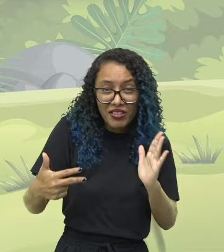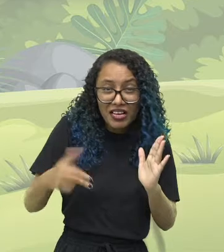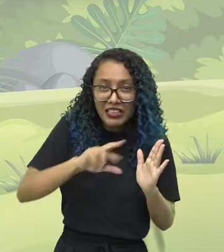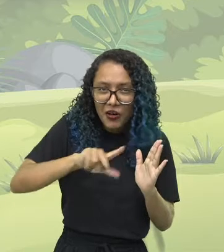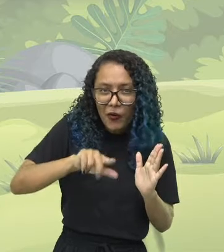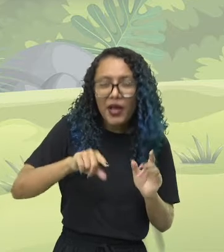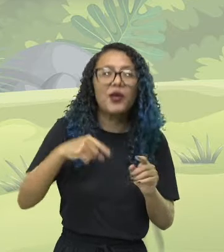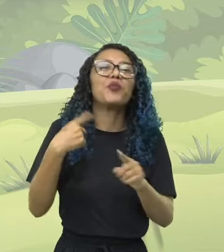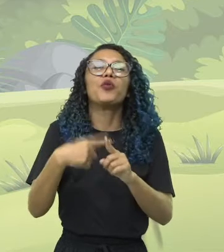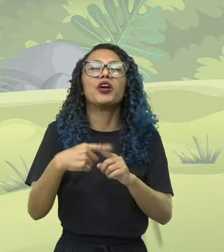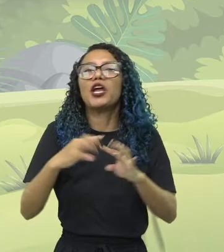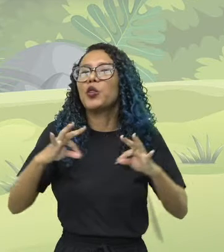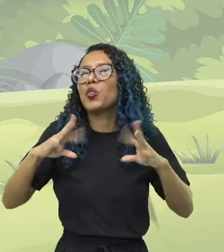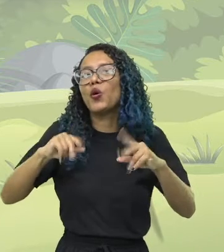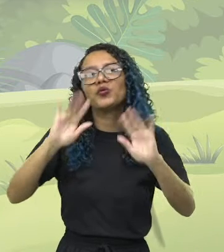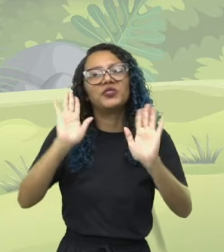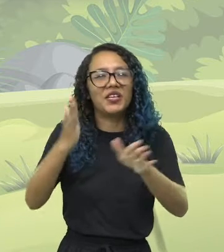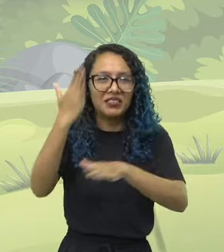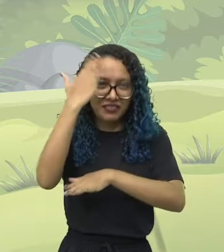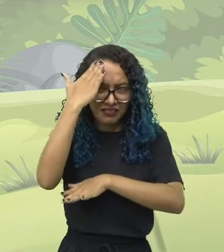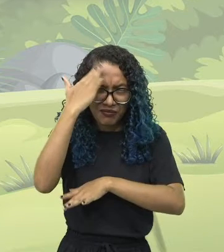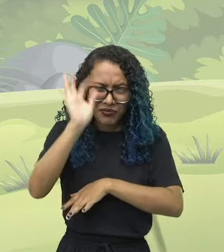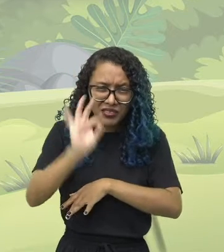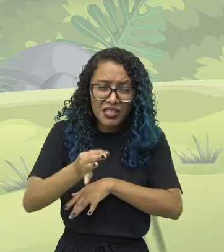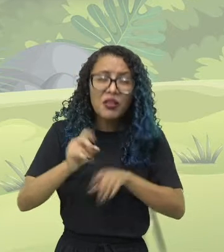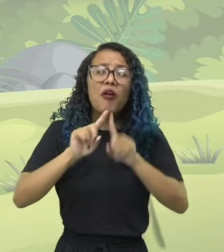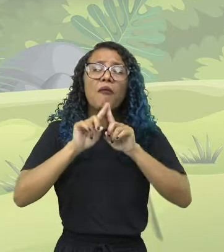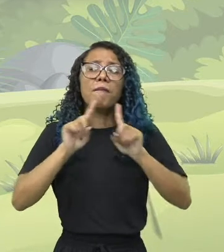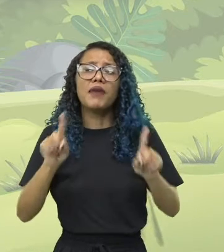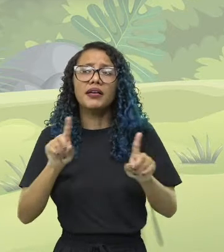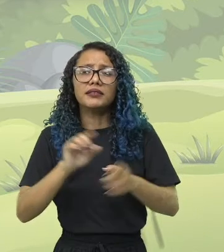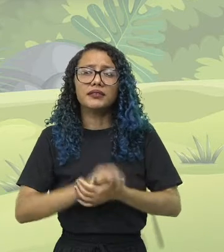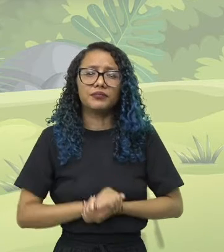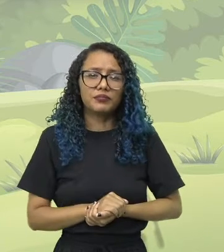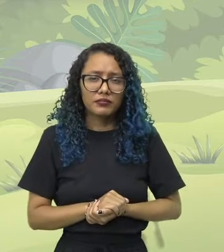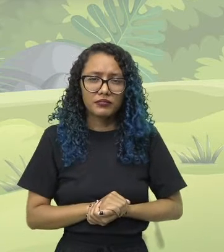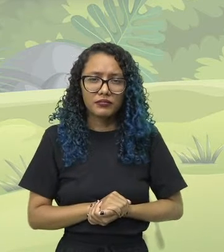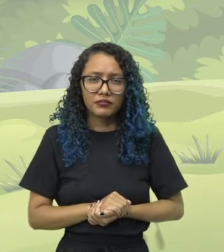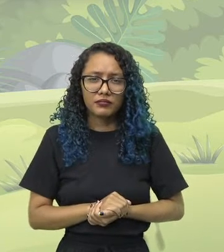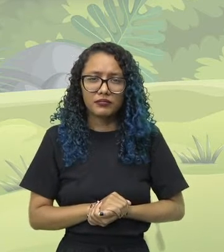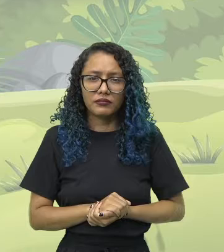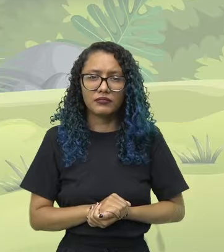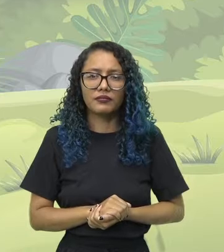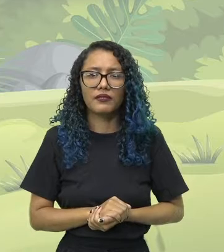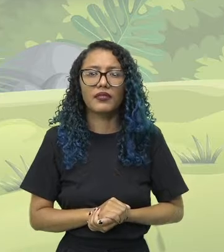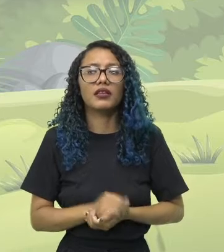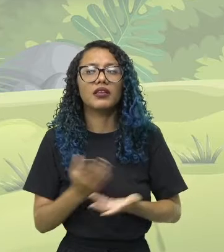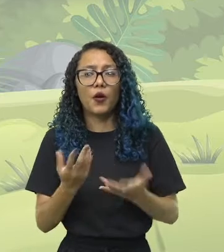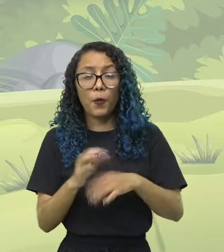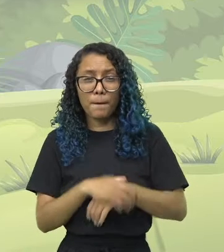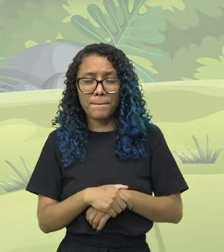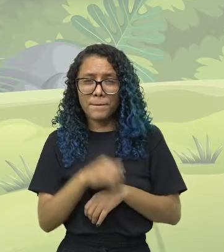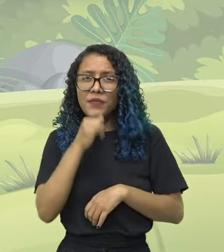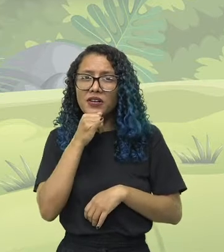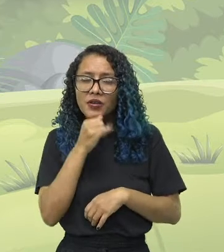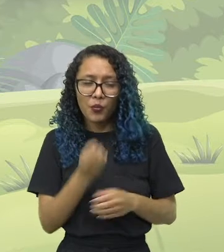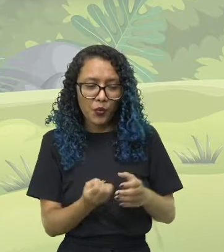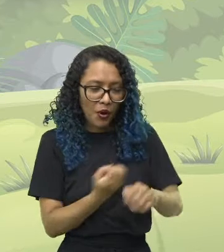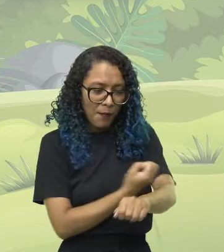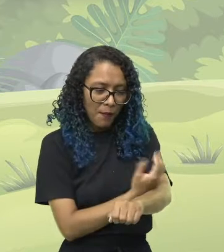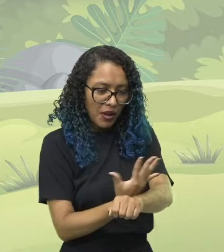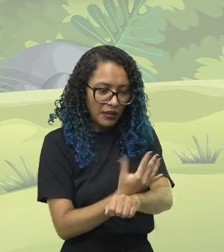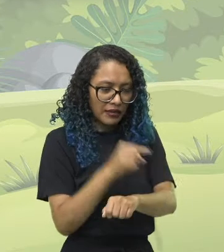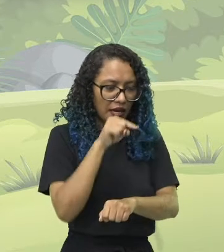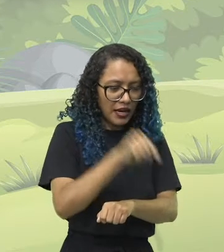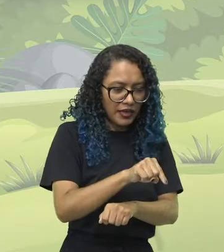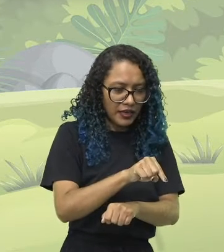algo óbvio, certo? Mas então, como se explica o fato de uma plantinha deste lugar do